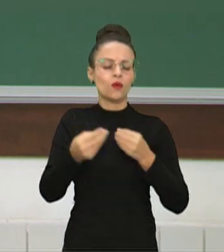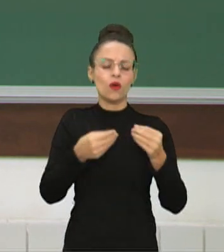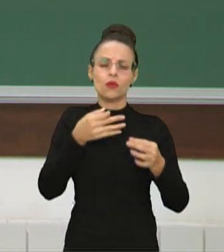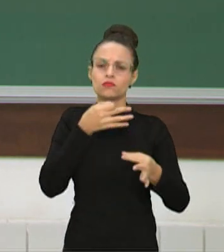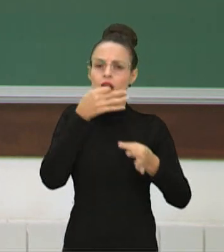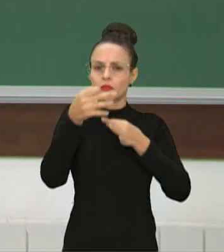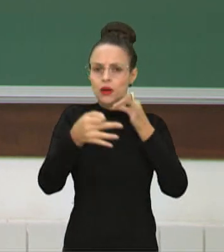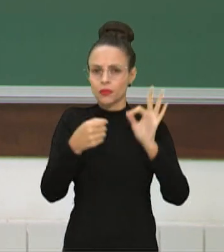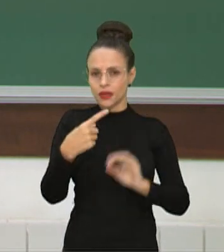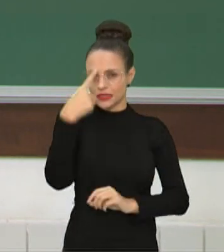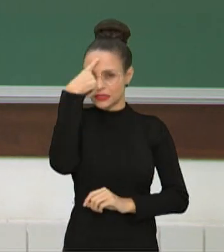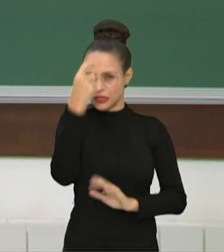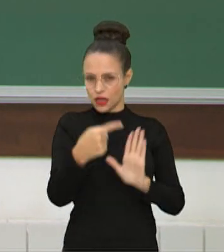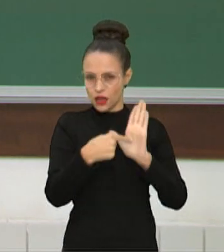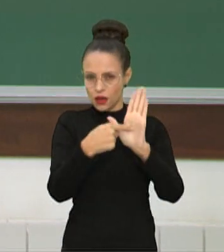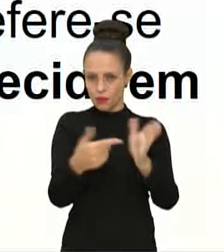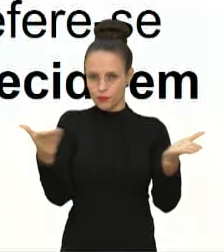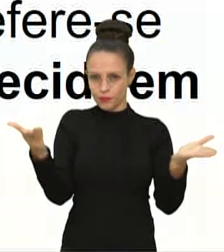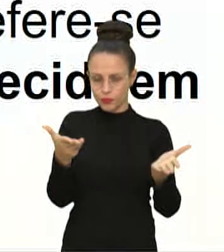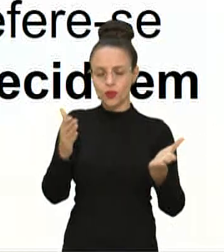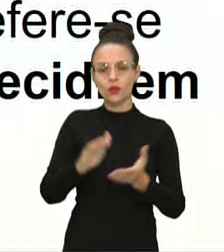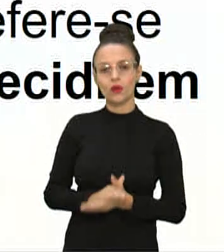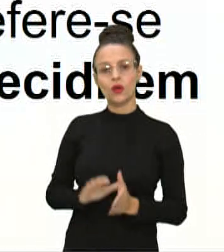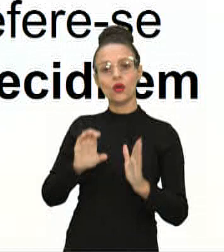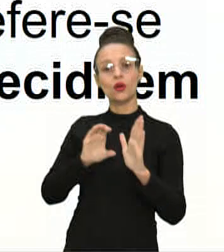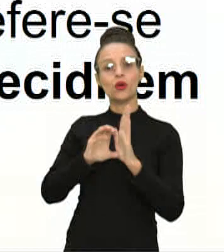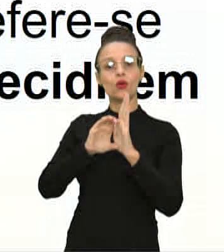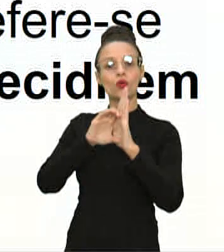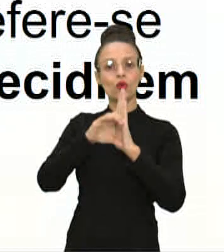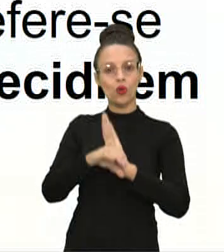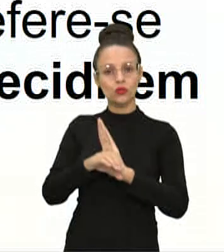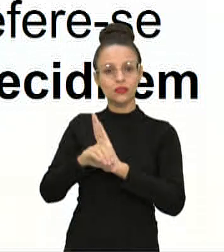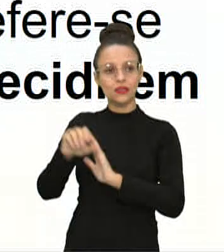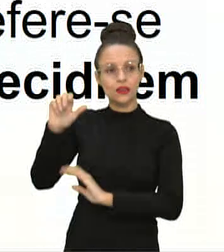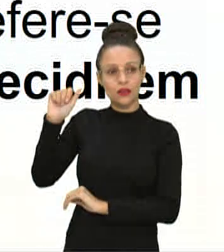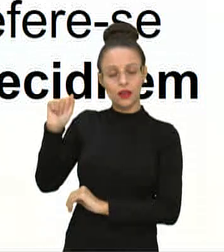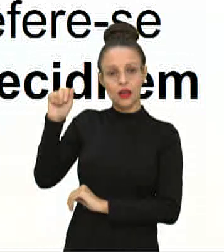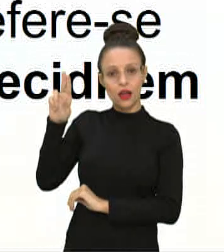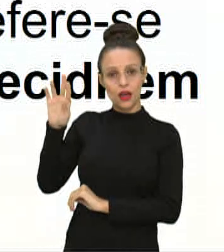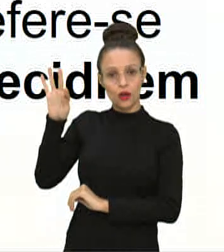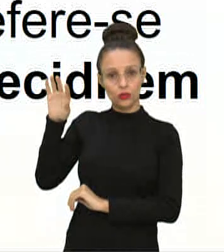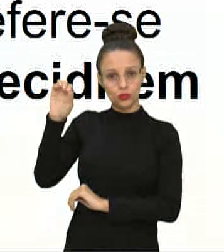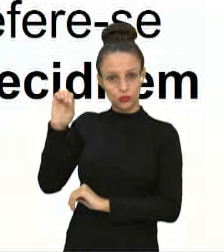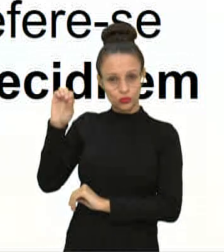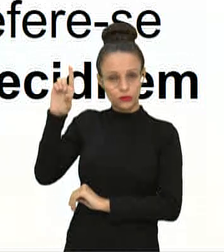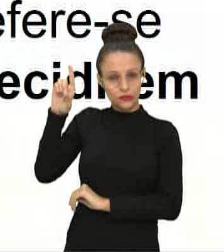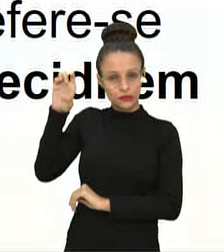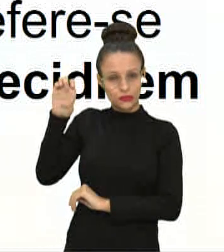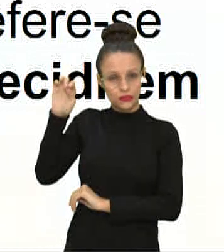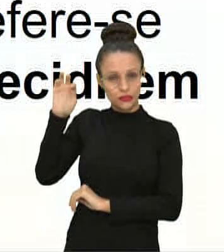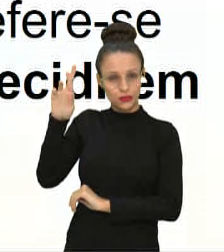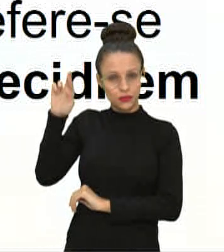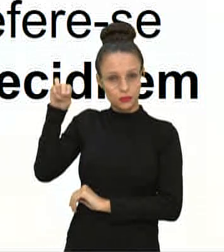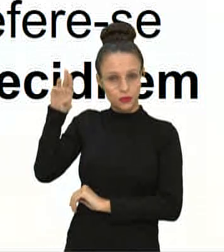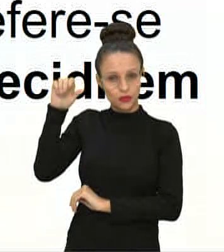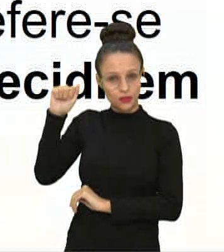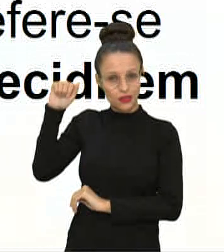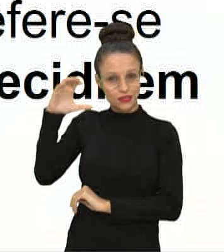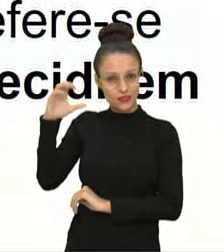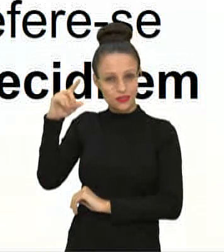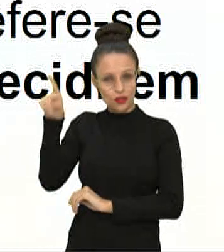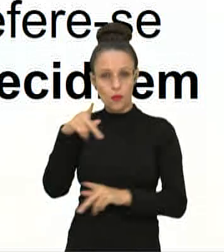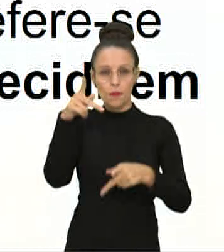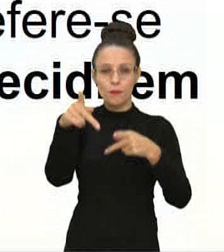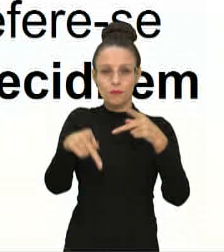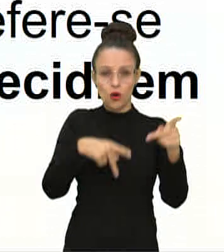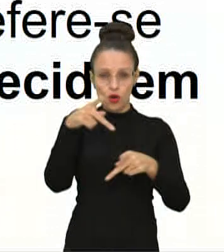que nós vamos apresentar. Muito bem. O conceito de autodeterminação dos povos é o que